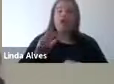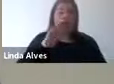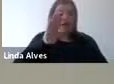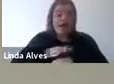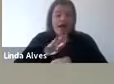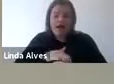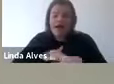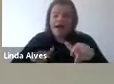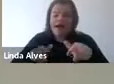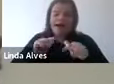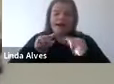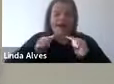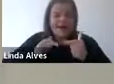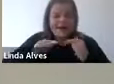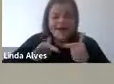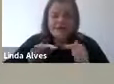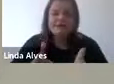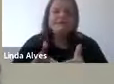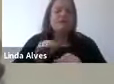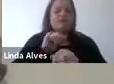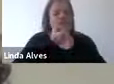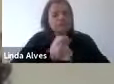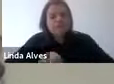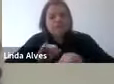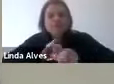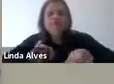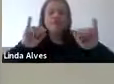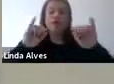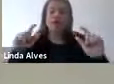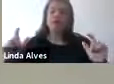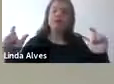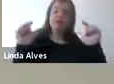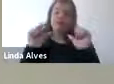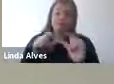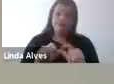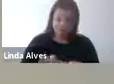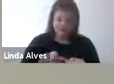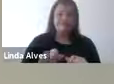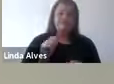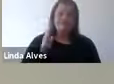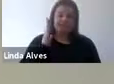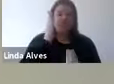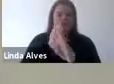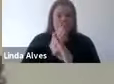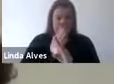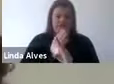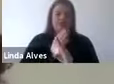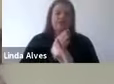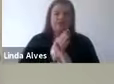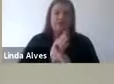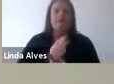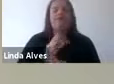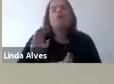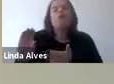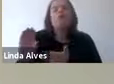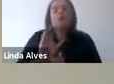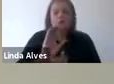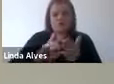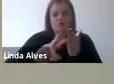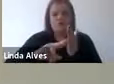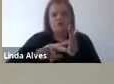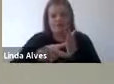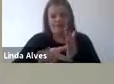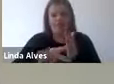a divulgação do sindicato também, ela caiu com essa redução da contribuição sindical,